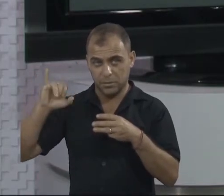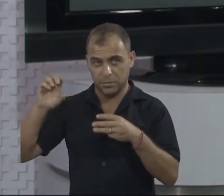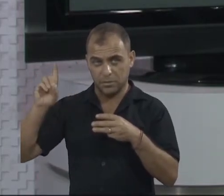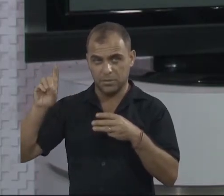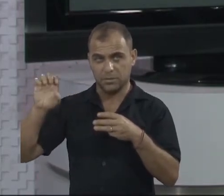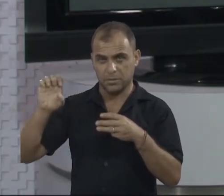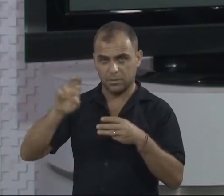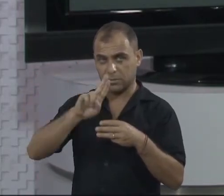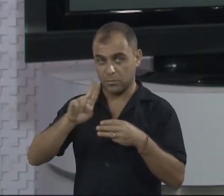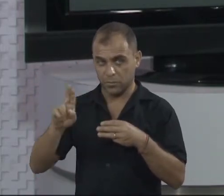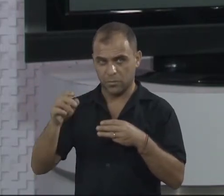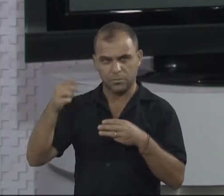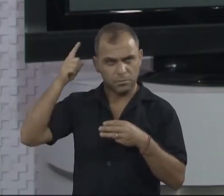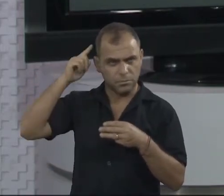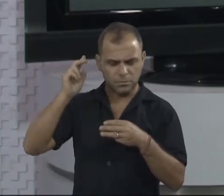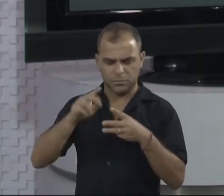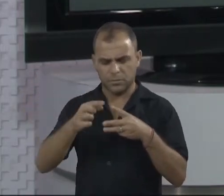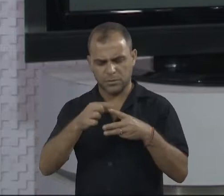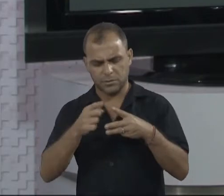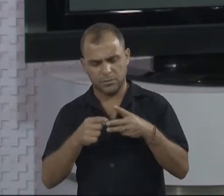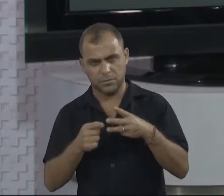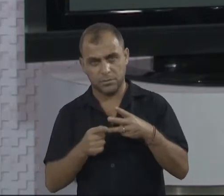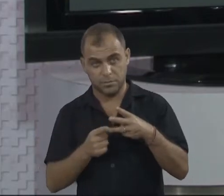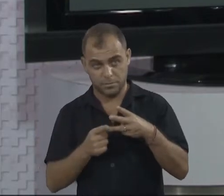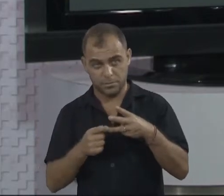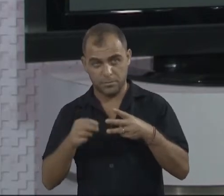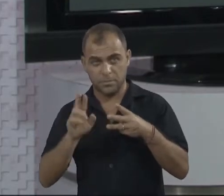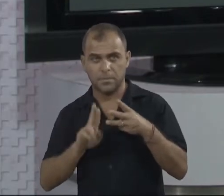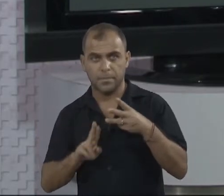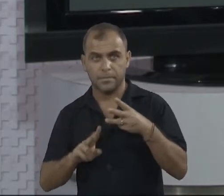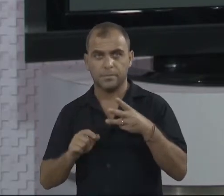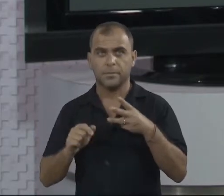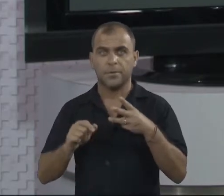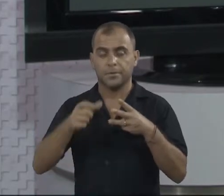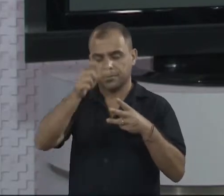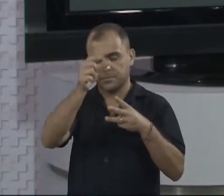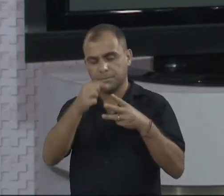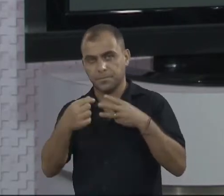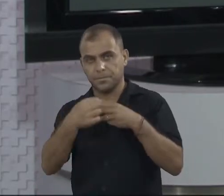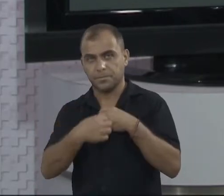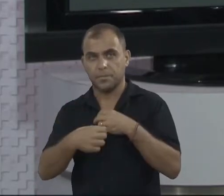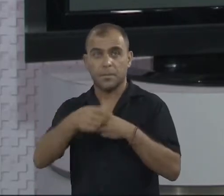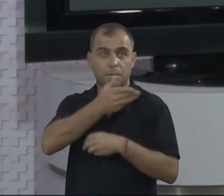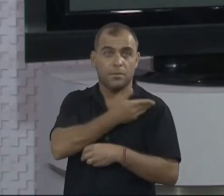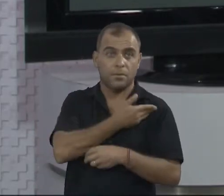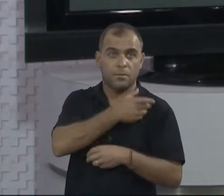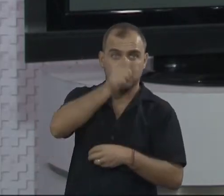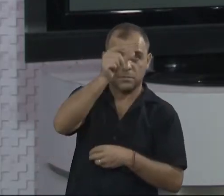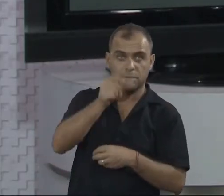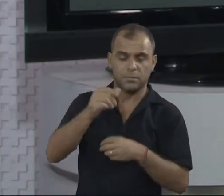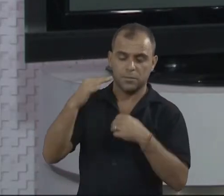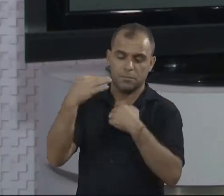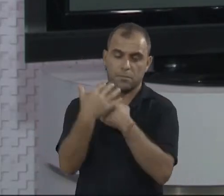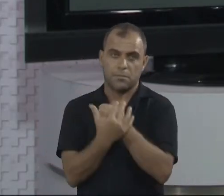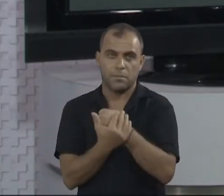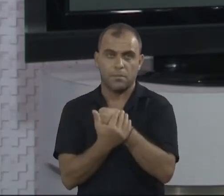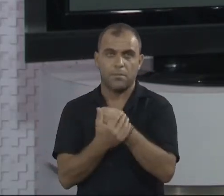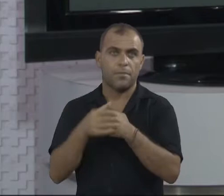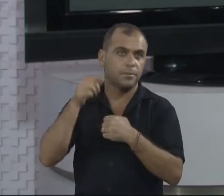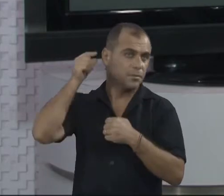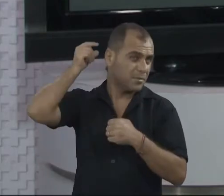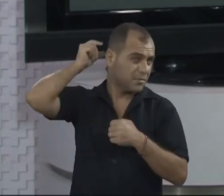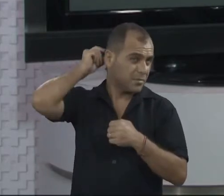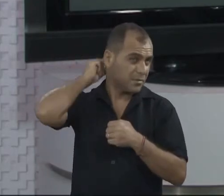ele é protegido pelo crânio e a medula espinal é protegida pelas vértebras, tá? O sistema nervoso central,